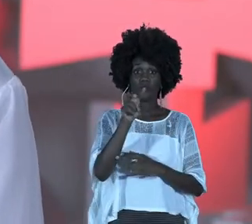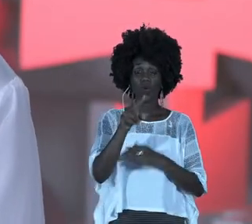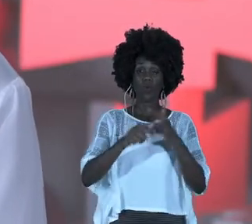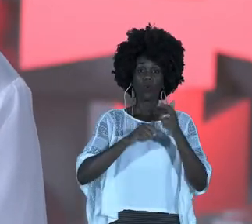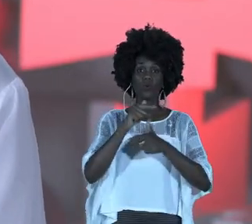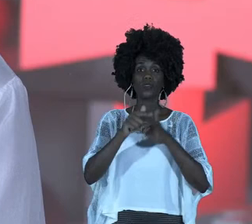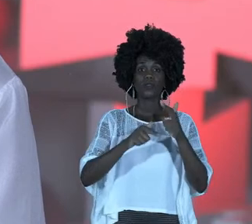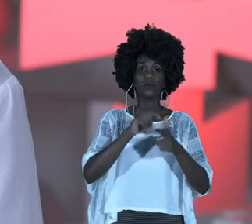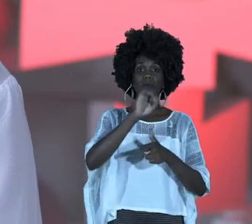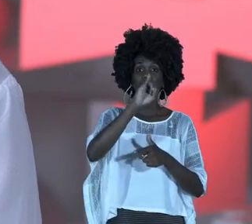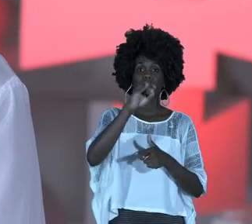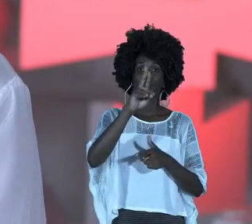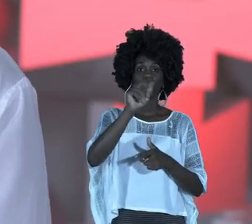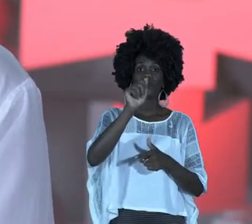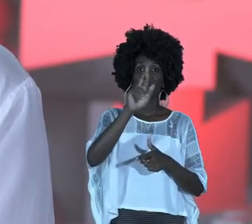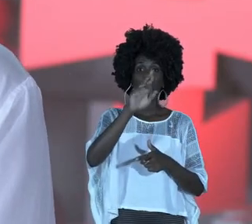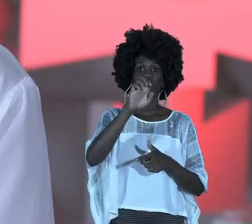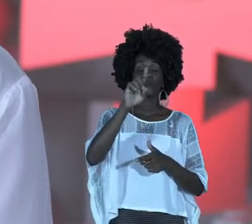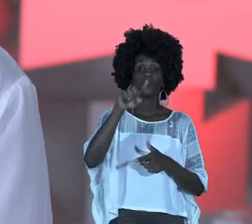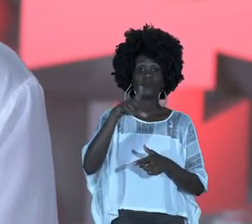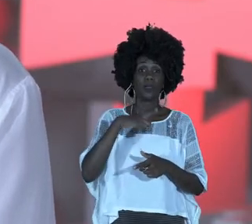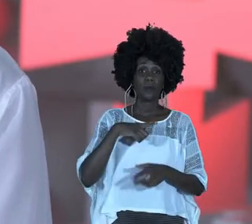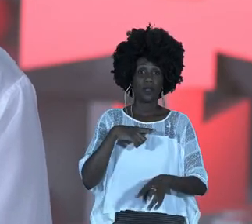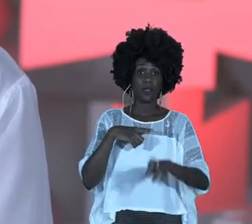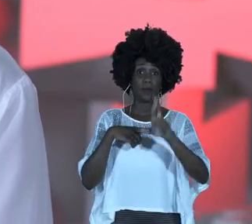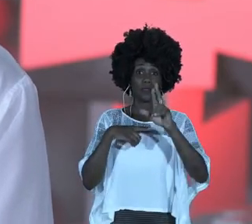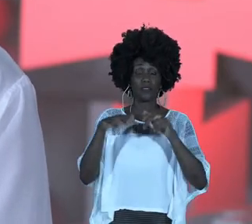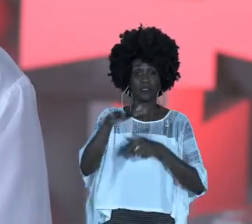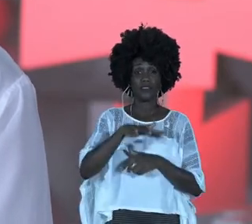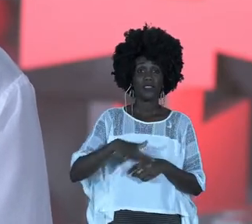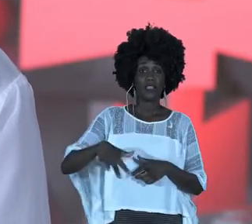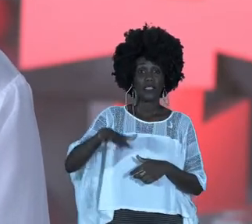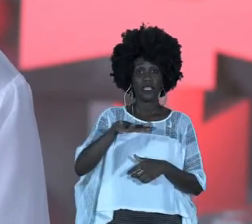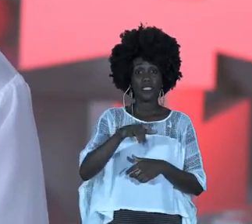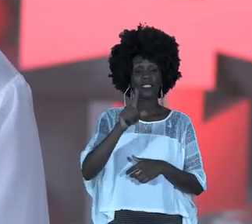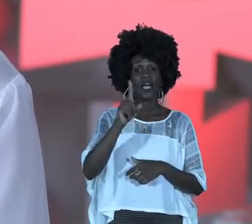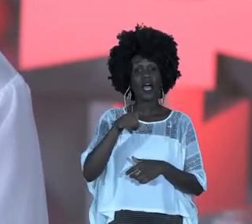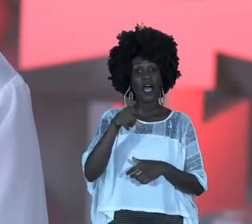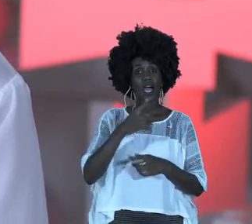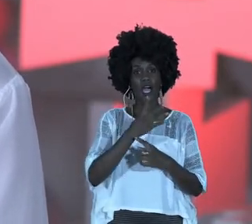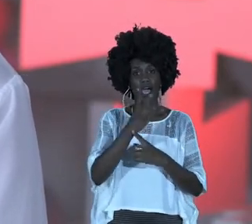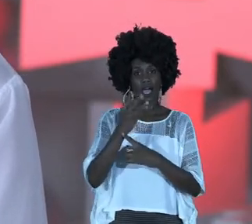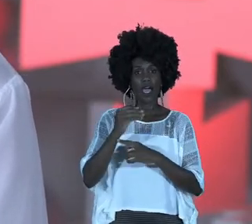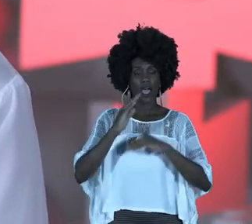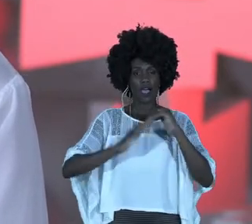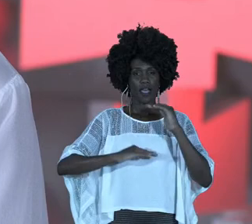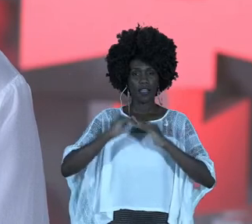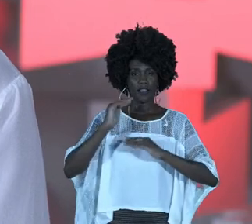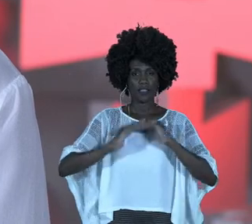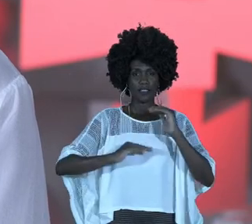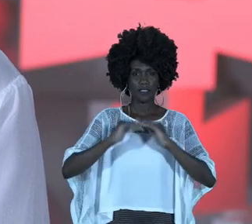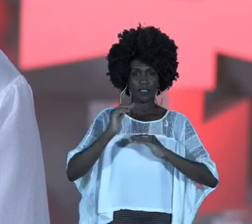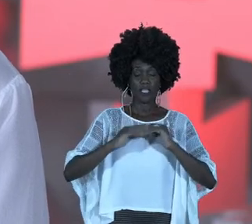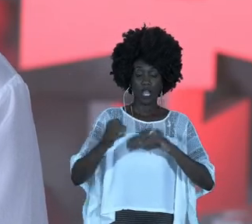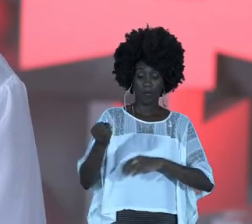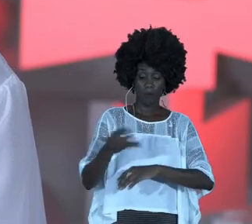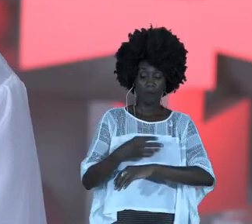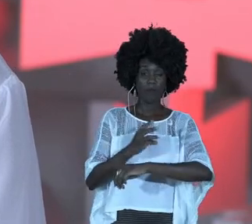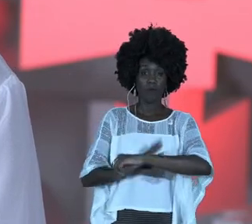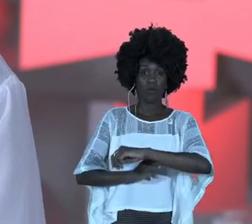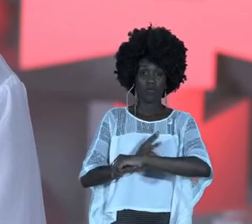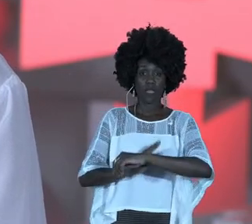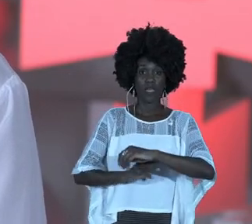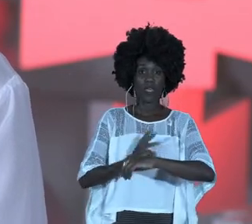Juarez. Então, para representar o espaço, a tendência da arte moderna não é fazer o